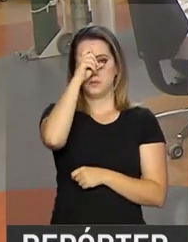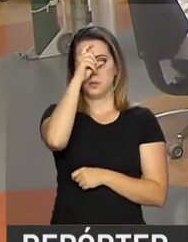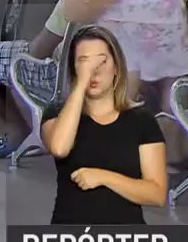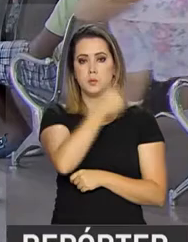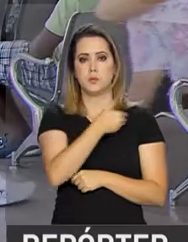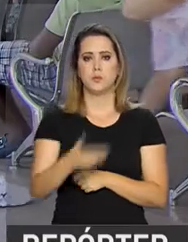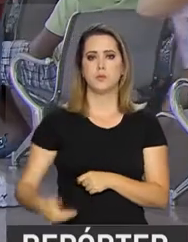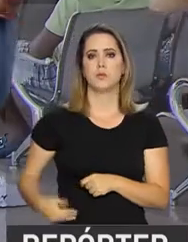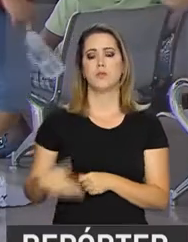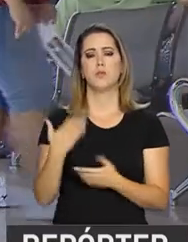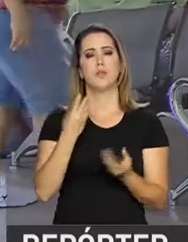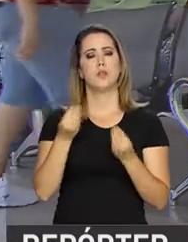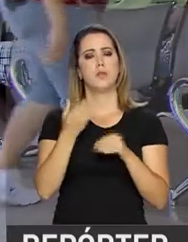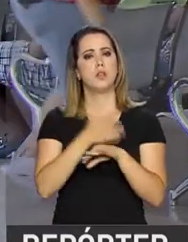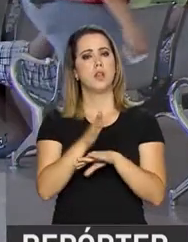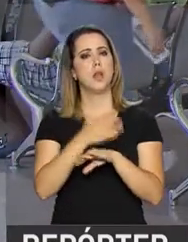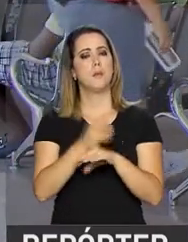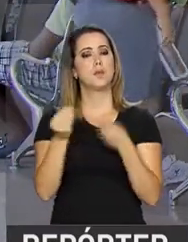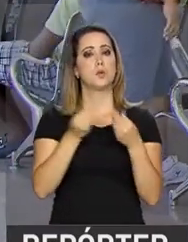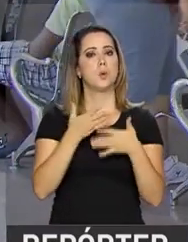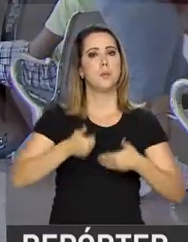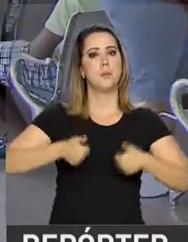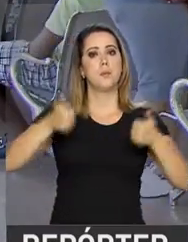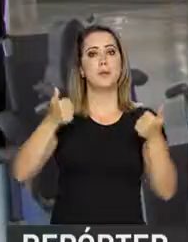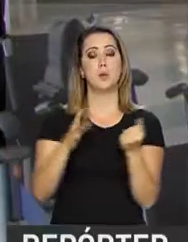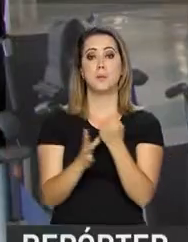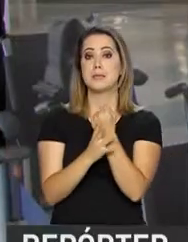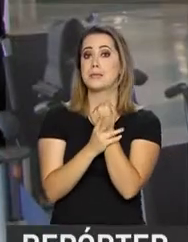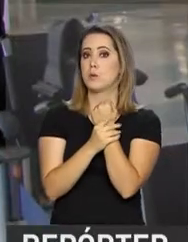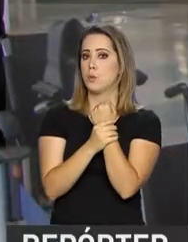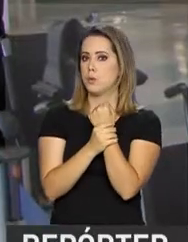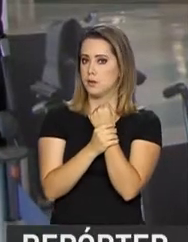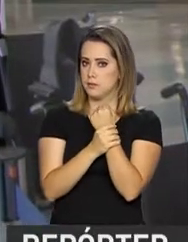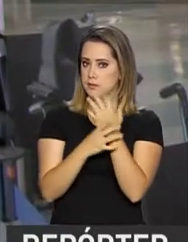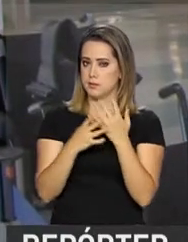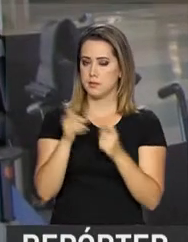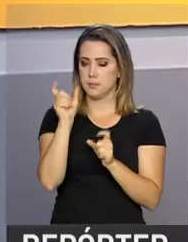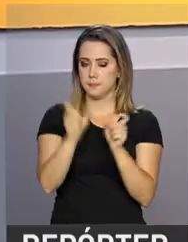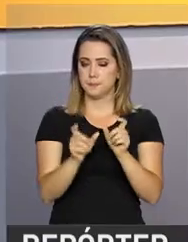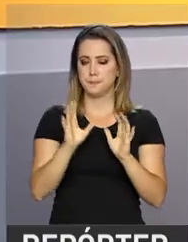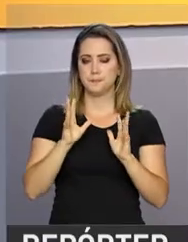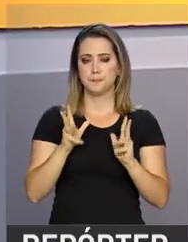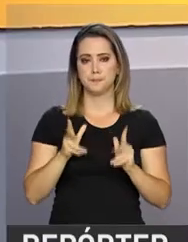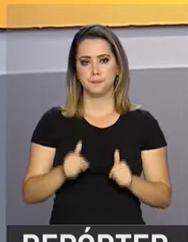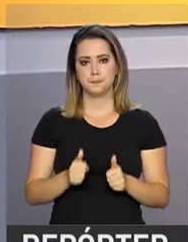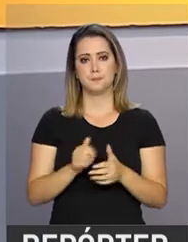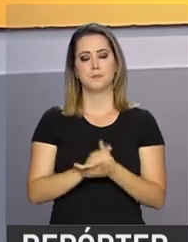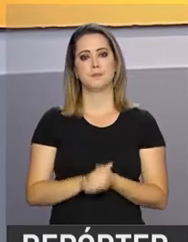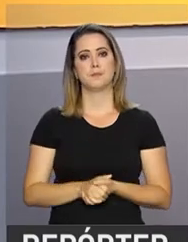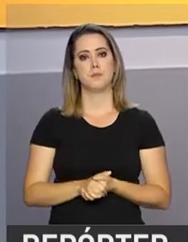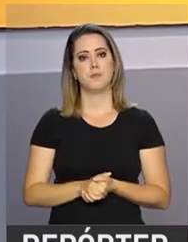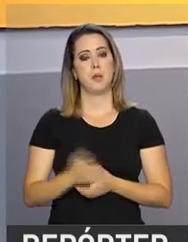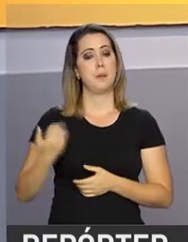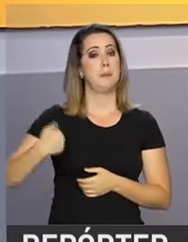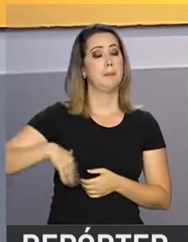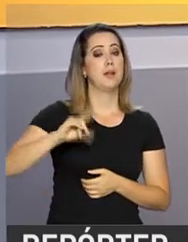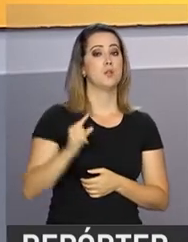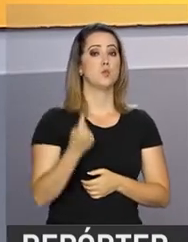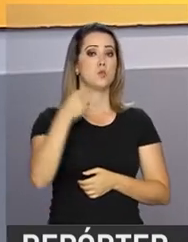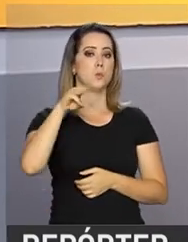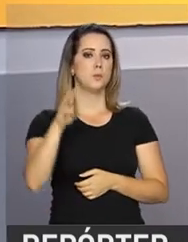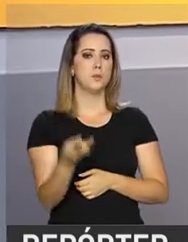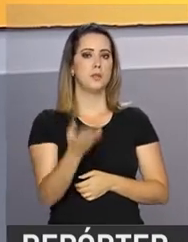sobre as melhores práticas para o cuidado da segurança do paciente mais de um milhão e meio de brasileiros